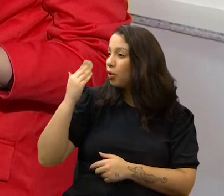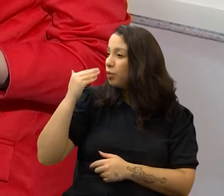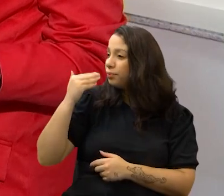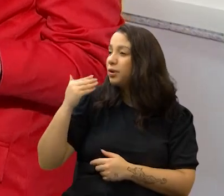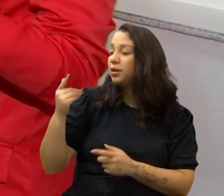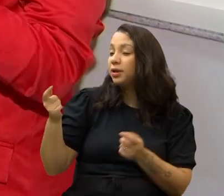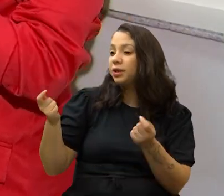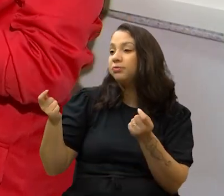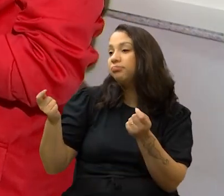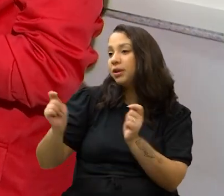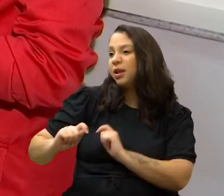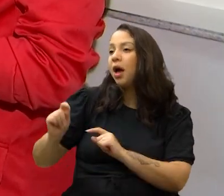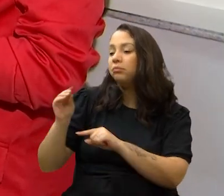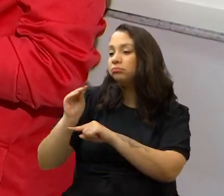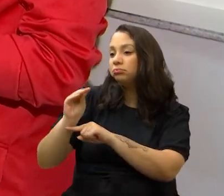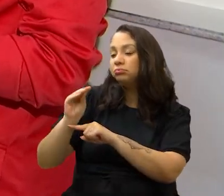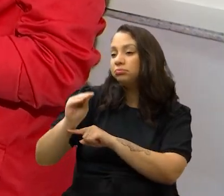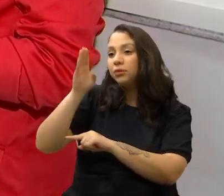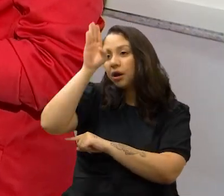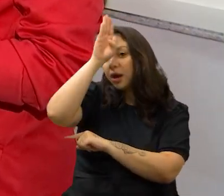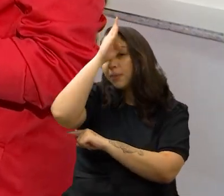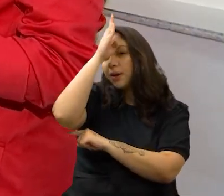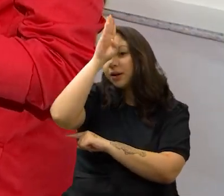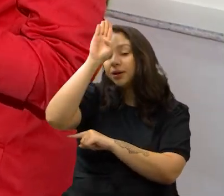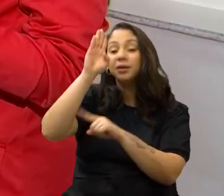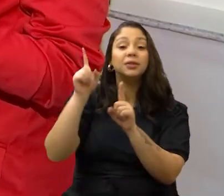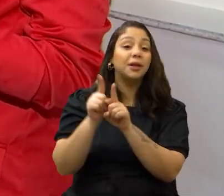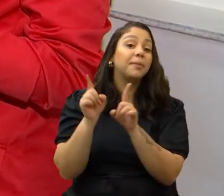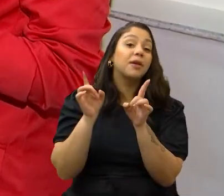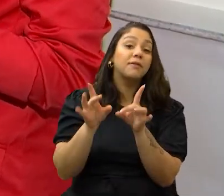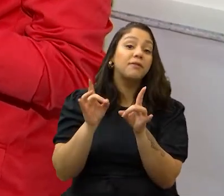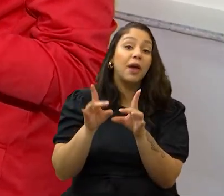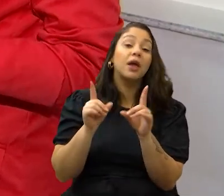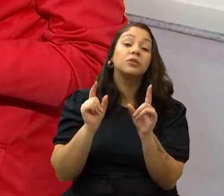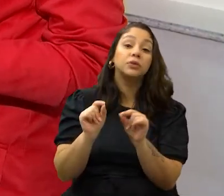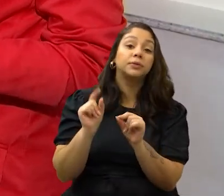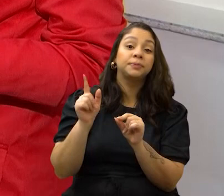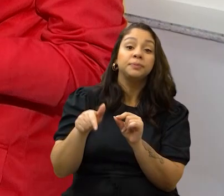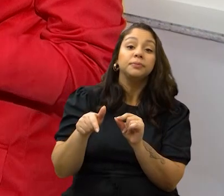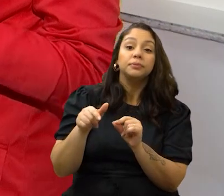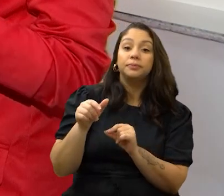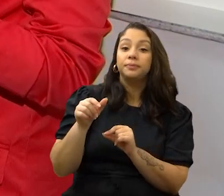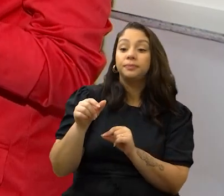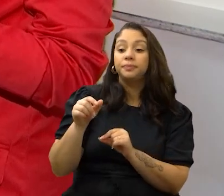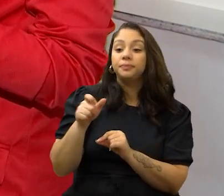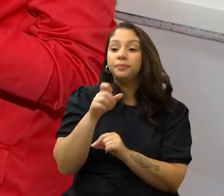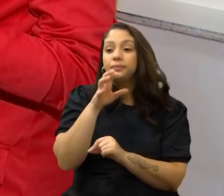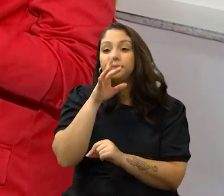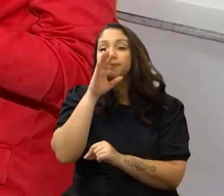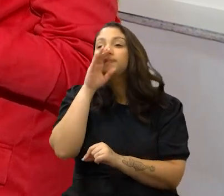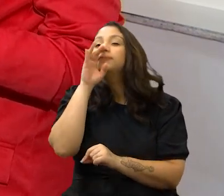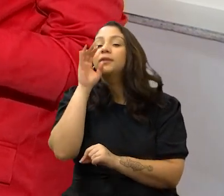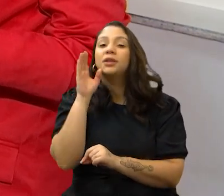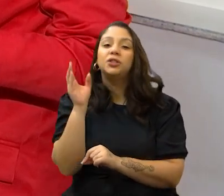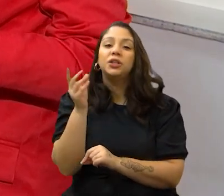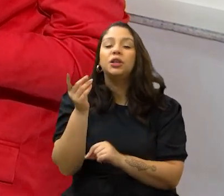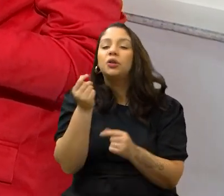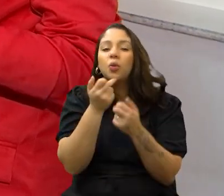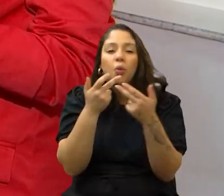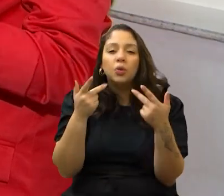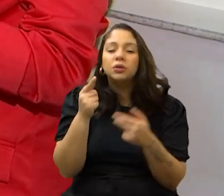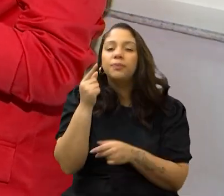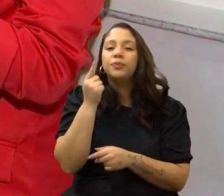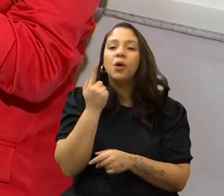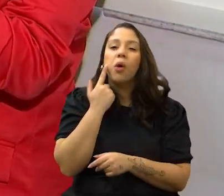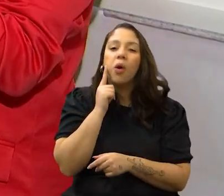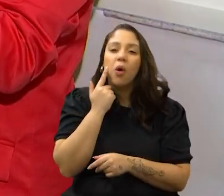nós comemos, que a gente pode dar para uma calopsita, vendem também muito no comércio aquelas sementes com cheirinho de